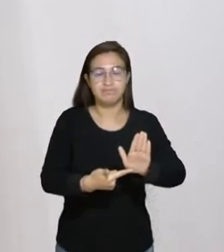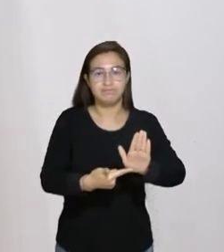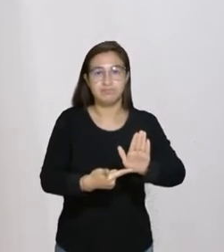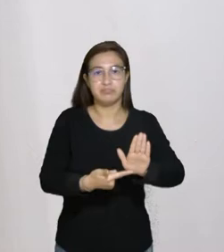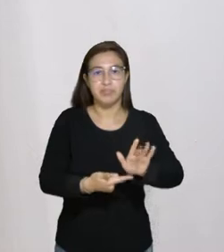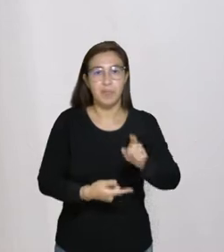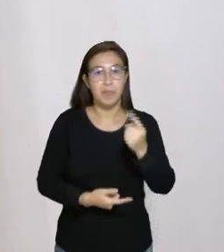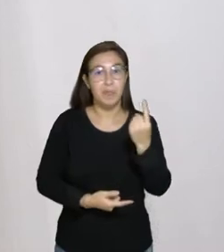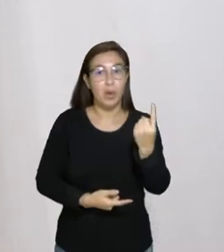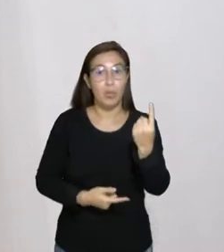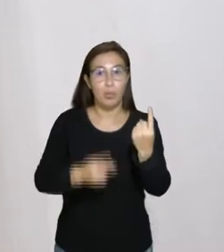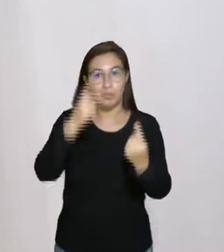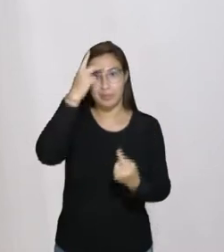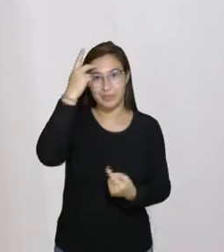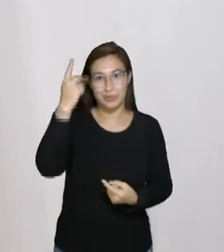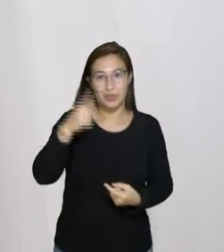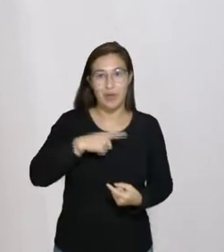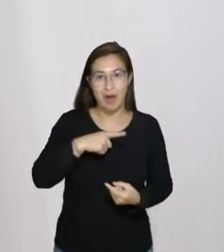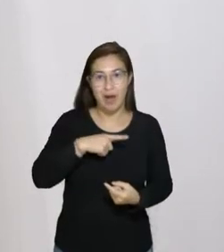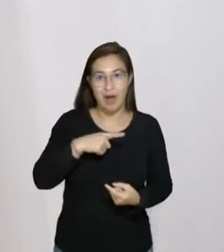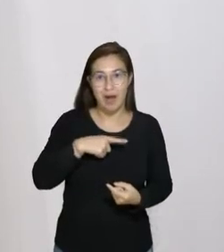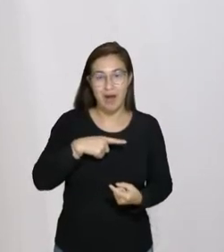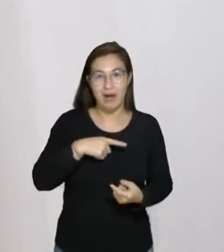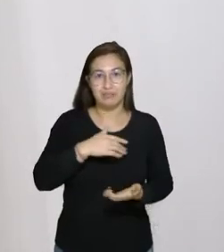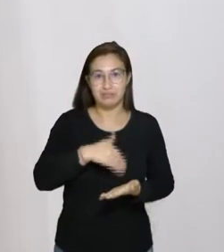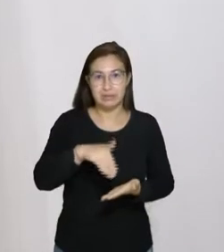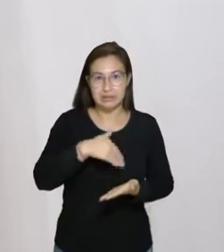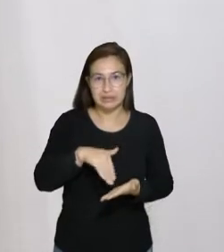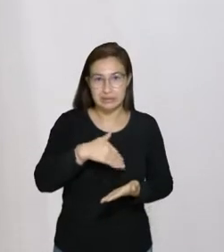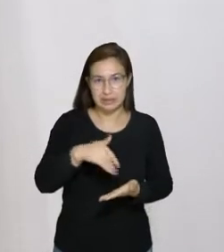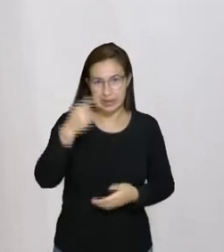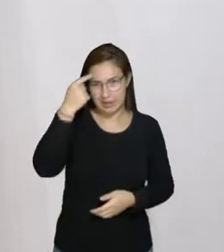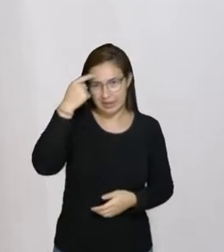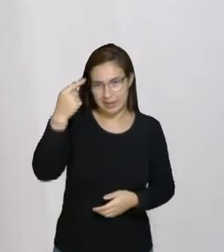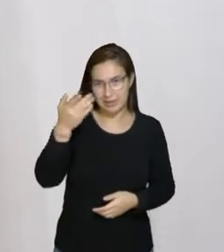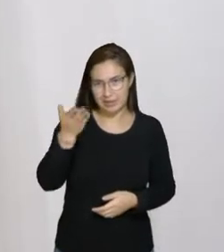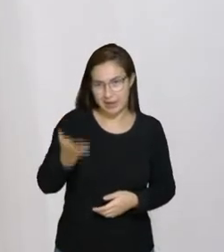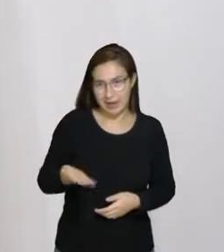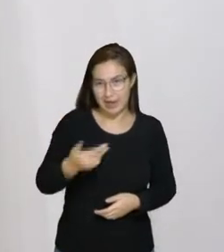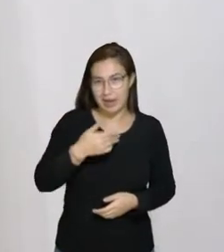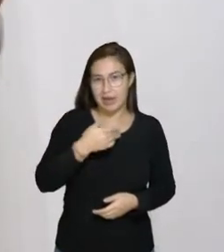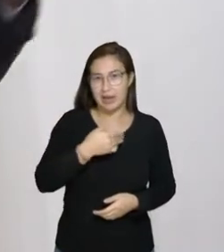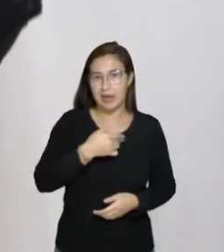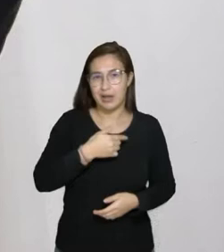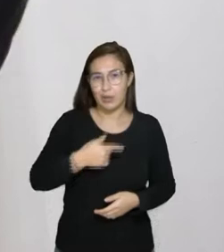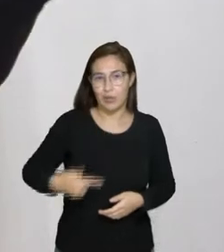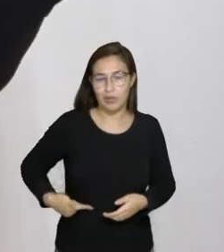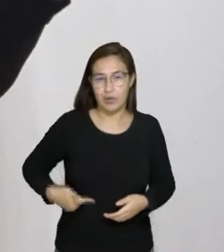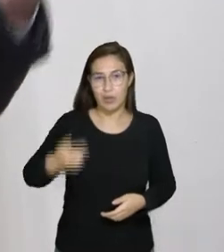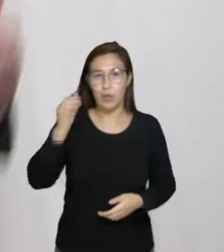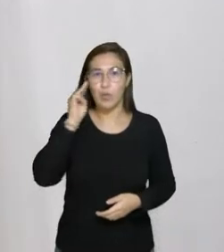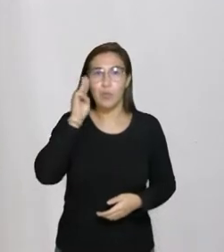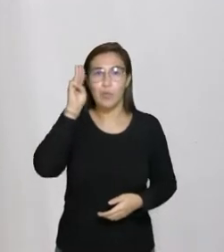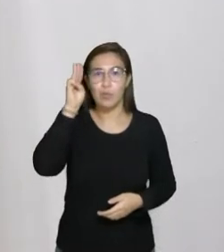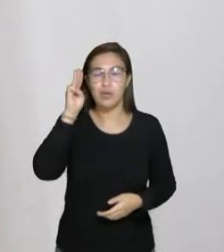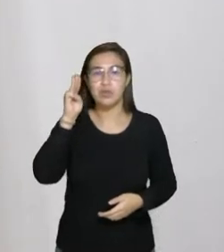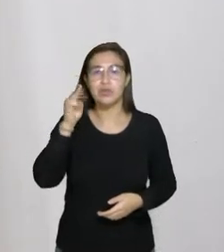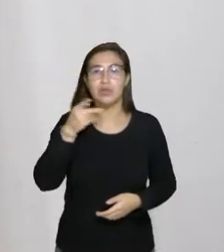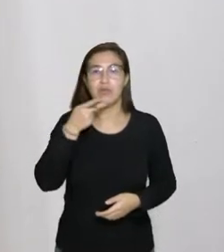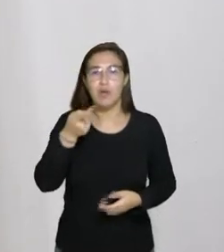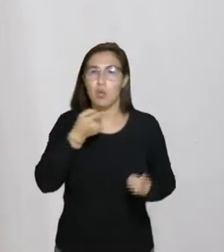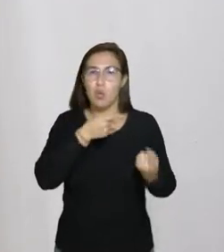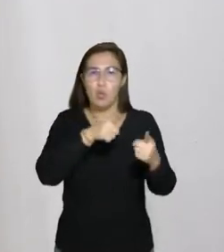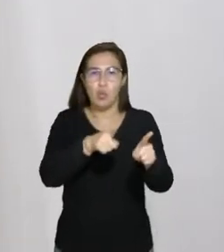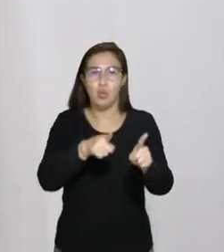era até então secretário, aquele mesmo que o governador Carlos Moisés, numa fala de combate à